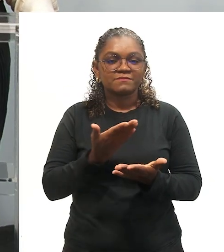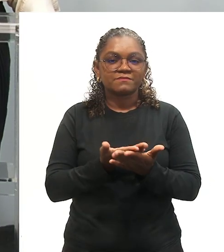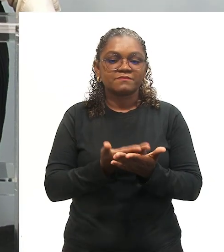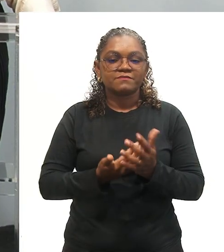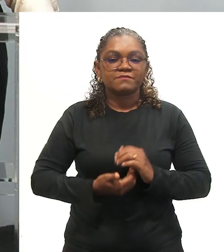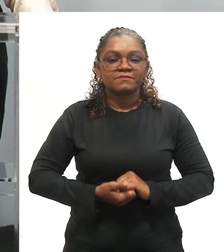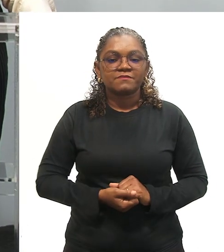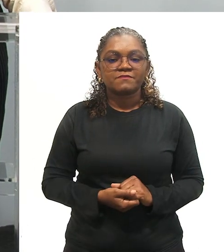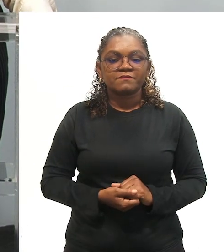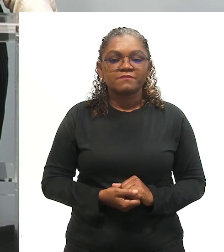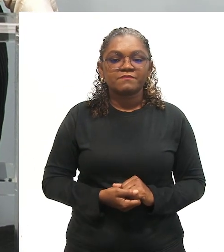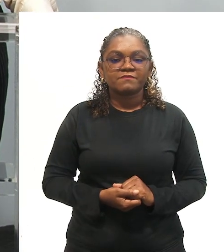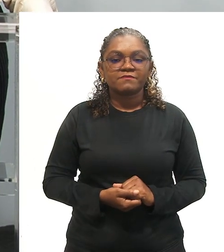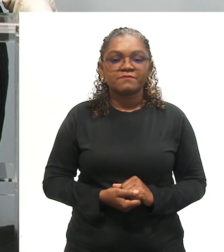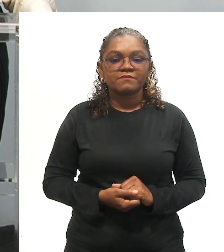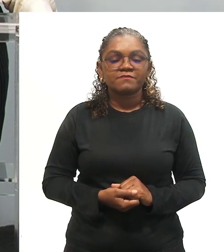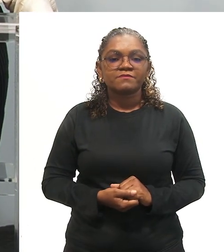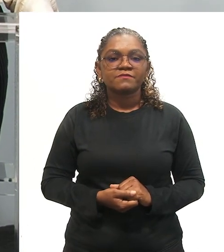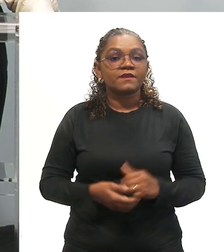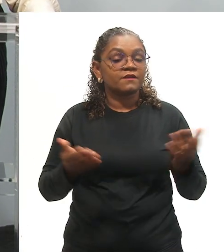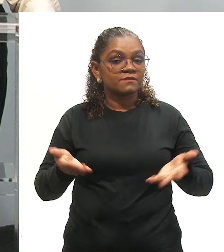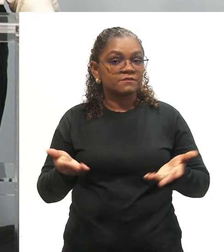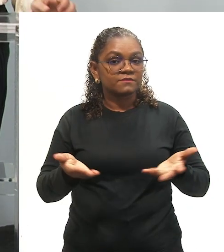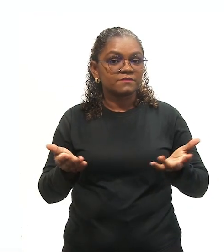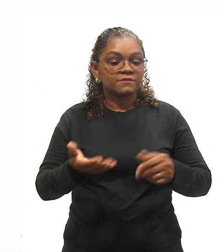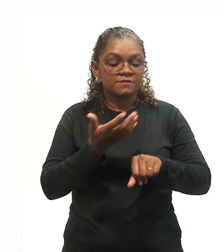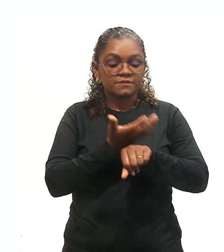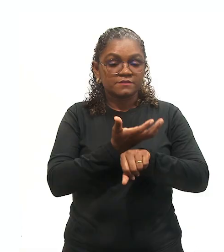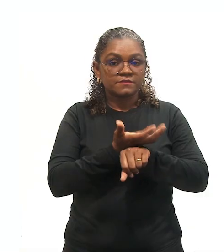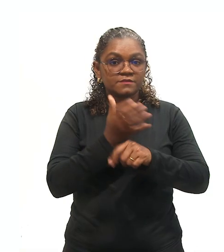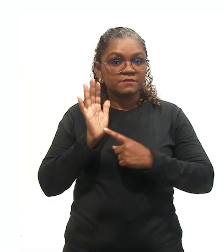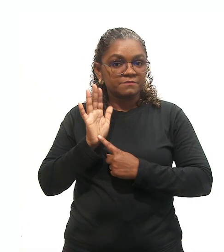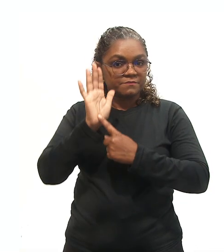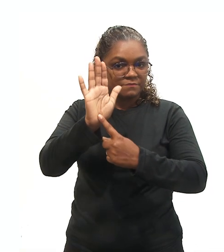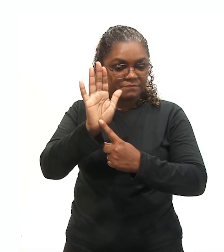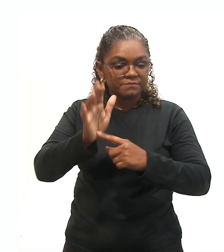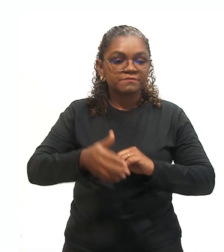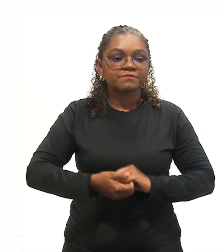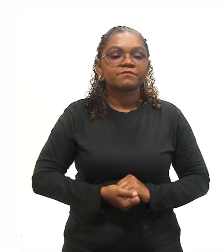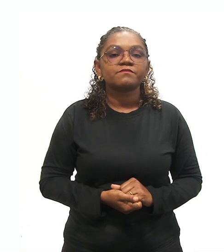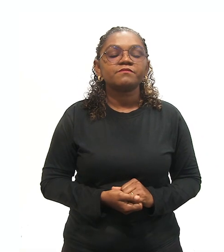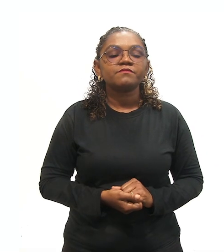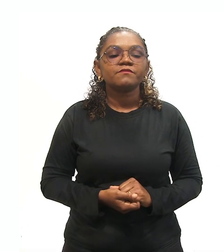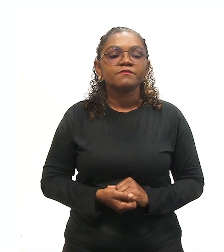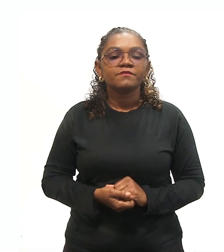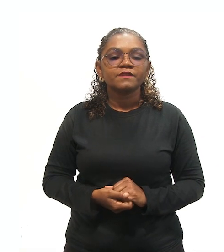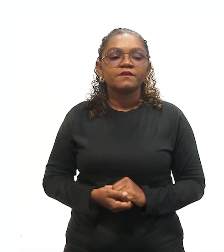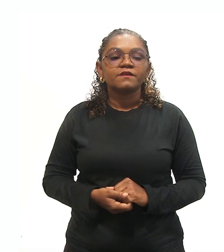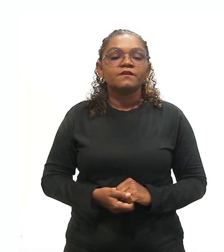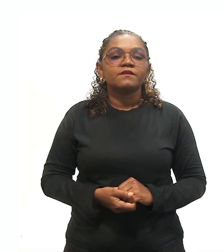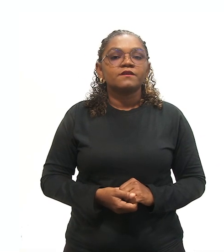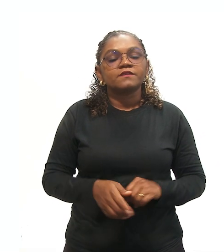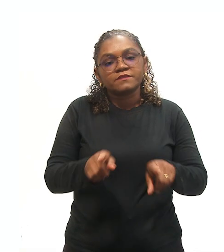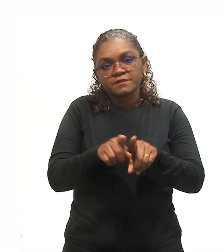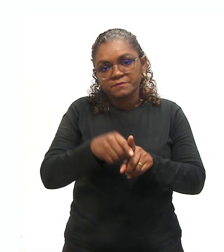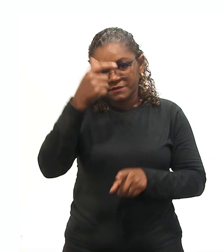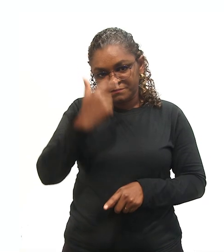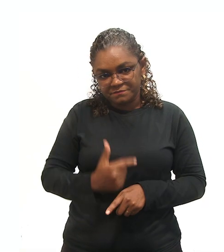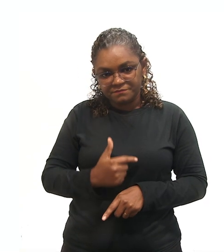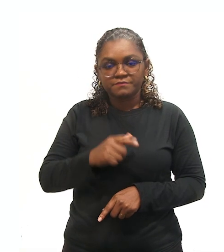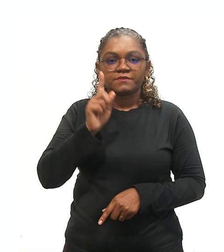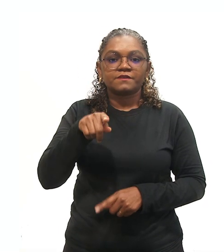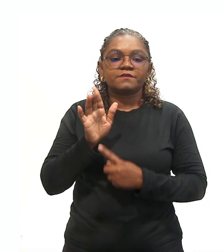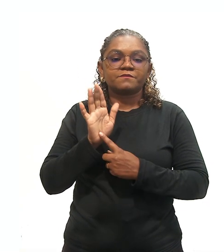Nesse momento faremos a apresentação da disciplina. Vamos começar com a minha apresentação? Eu sou a professora Denise Tontiucci. Eu